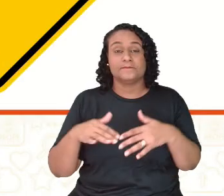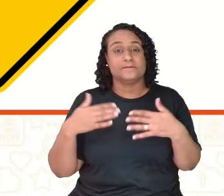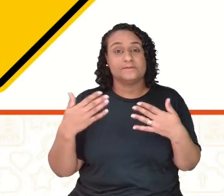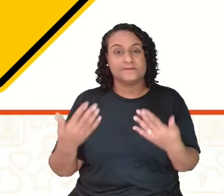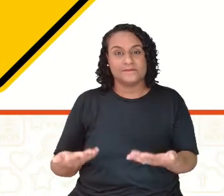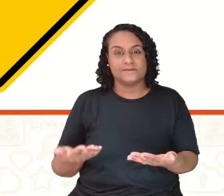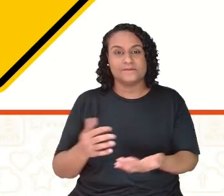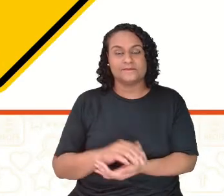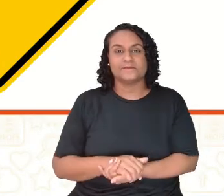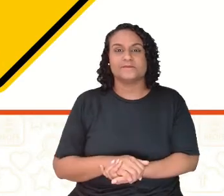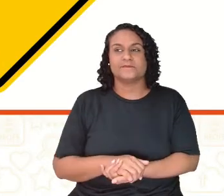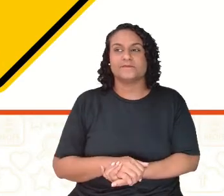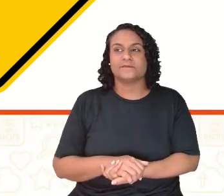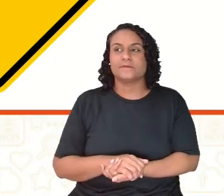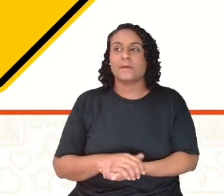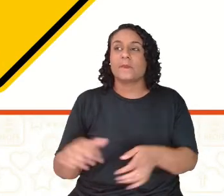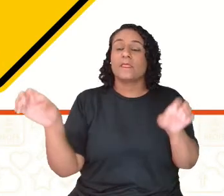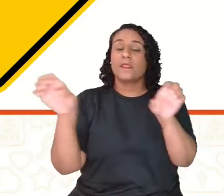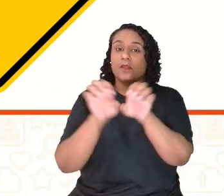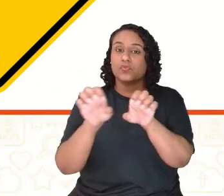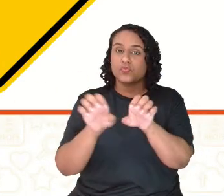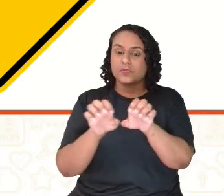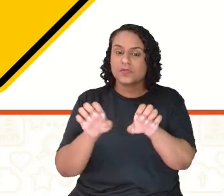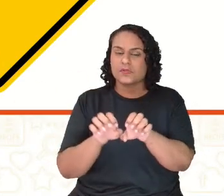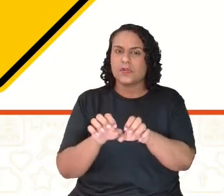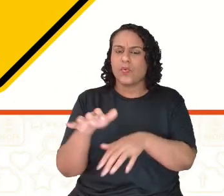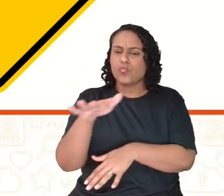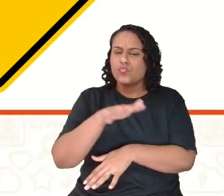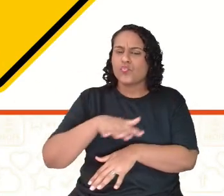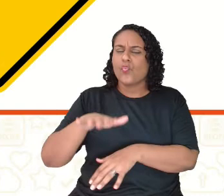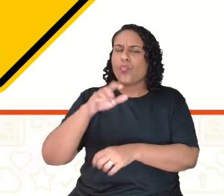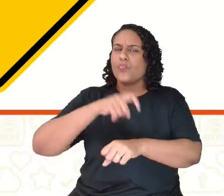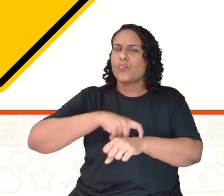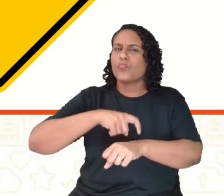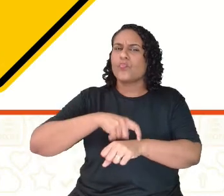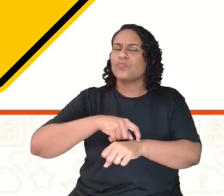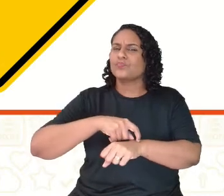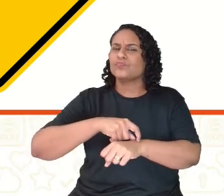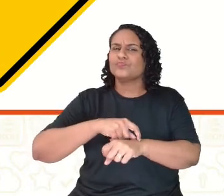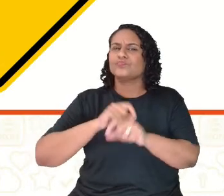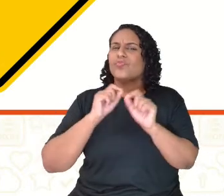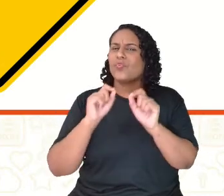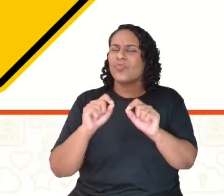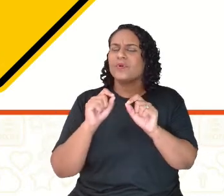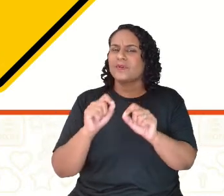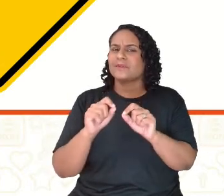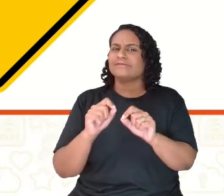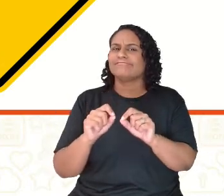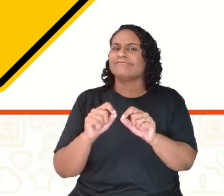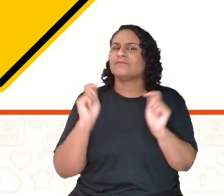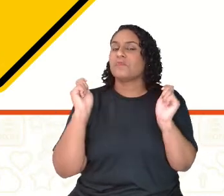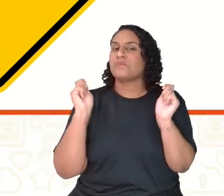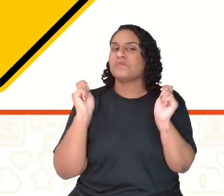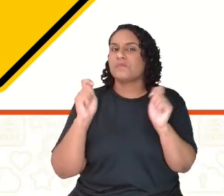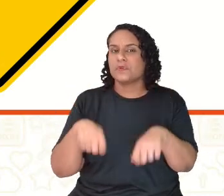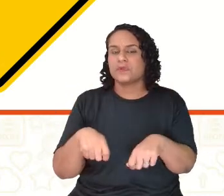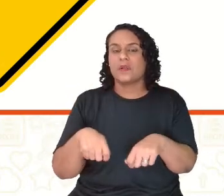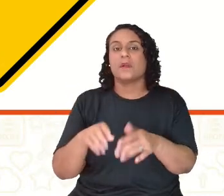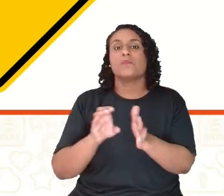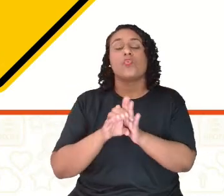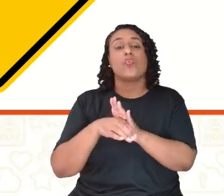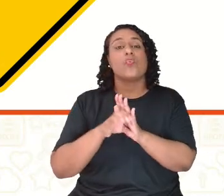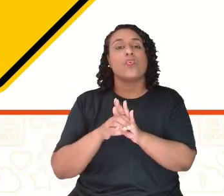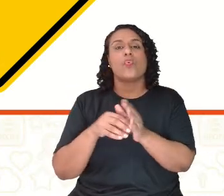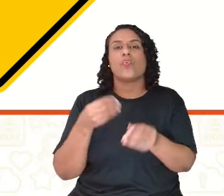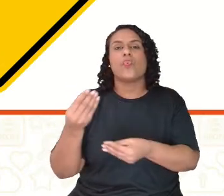e o que é a estruturação do espaço temporal? O que é que podemos